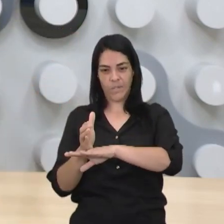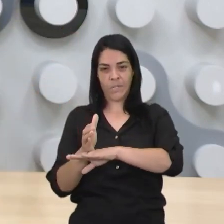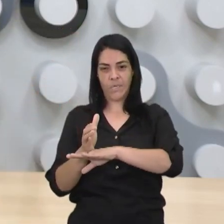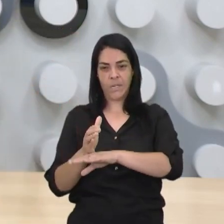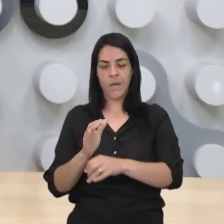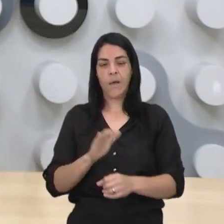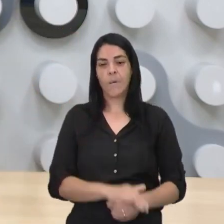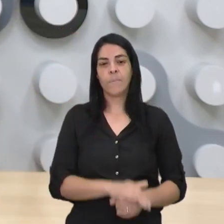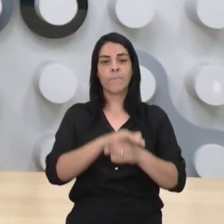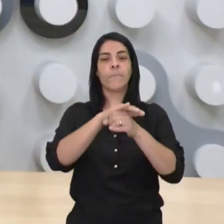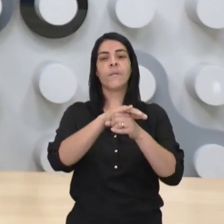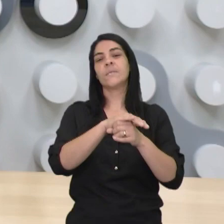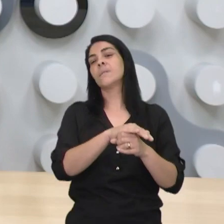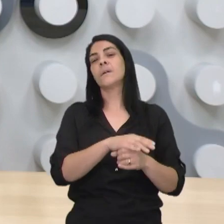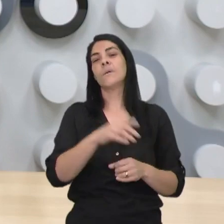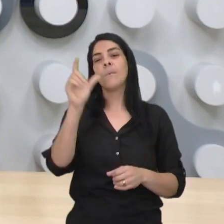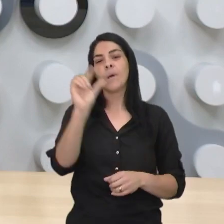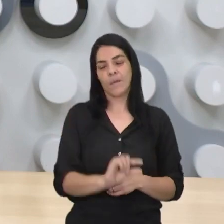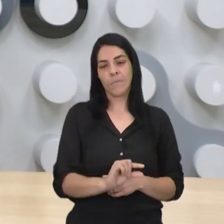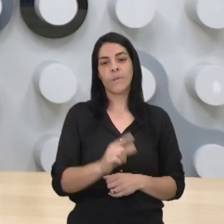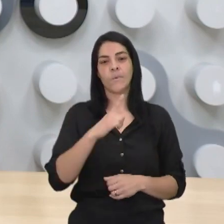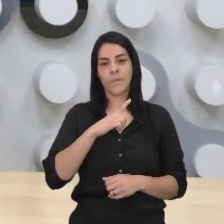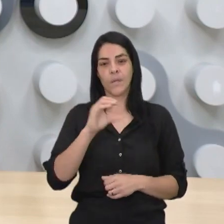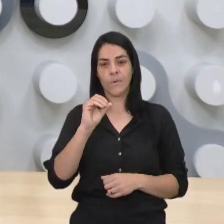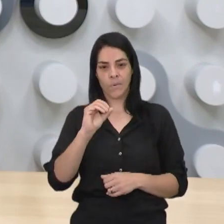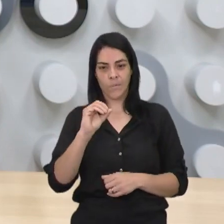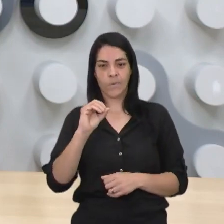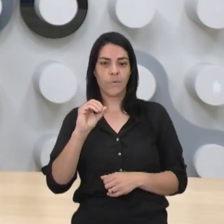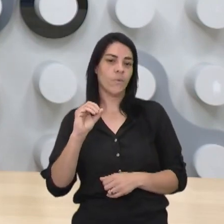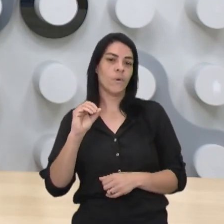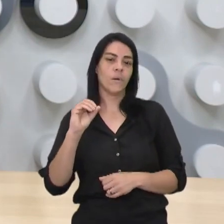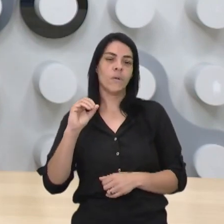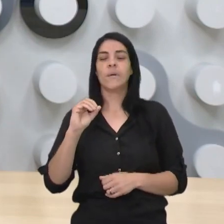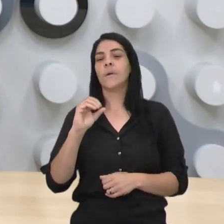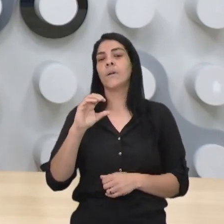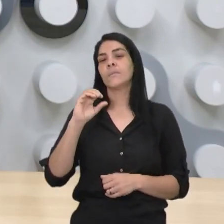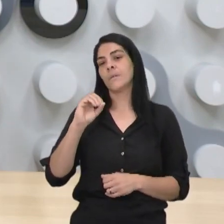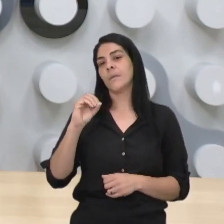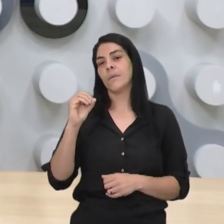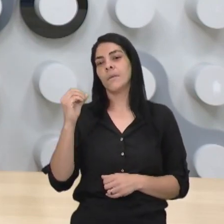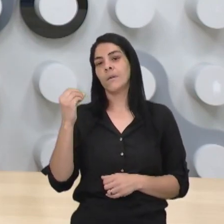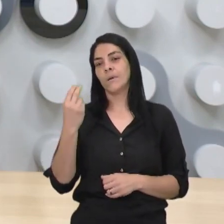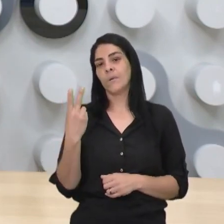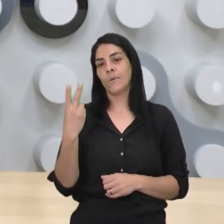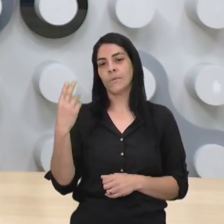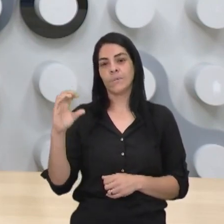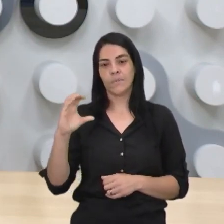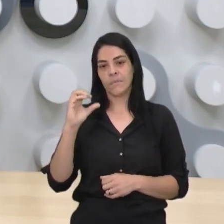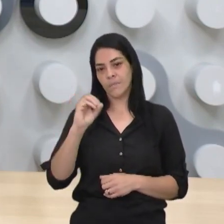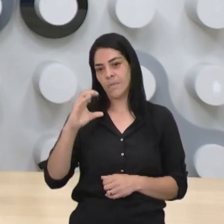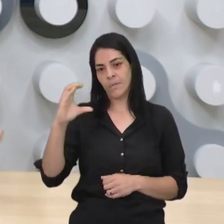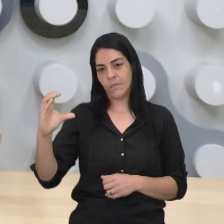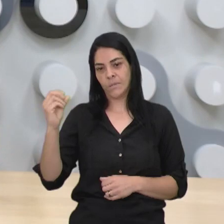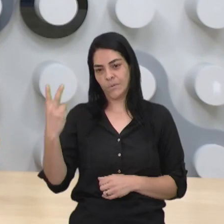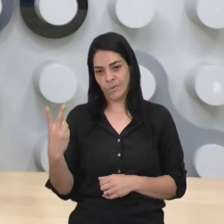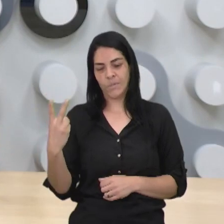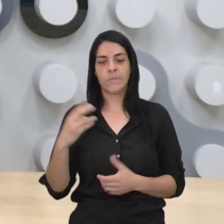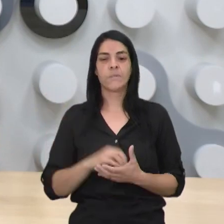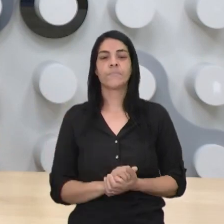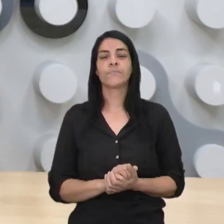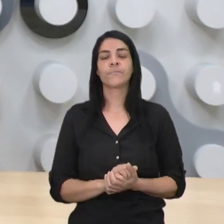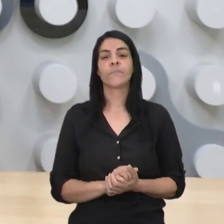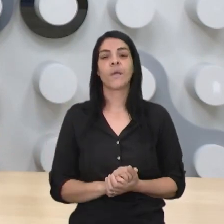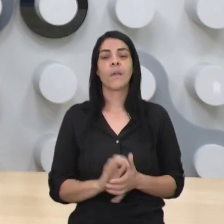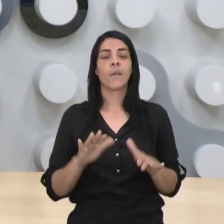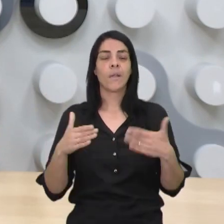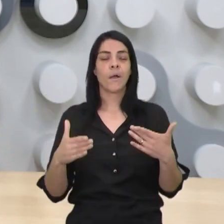certo? E aí você tem a ausência do oxigênio, então são outros fatores. E aí quando você está nas profundezas, a pegada é totalmente diferente,